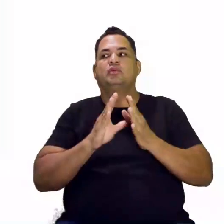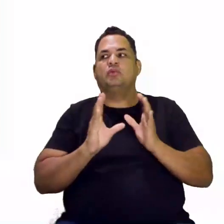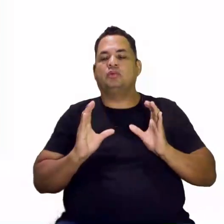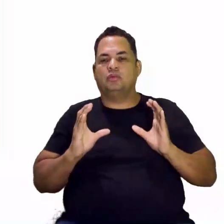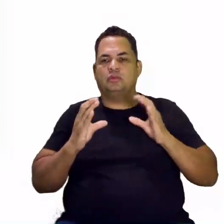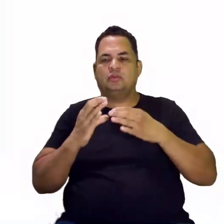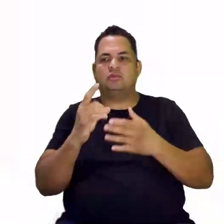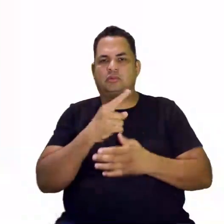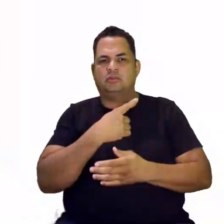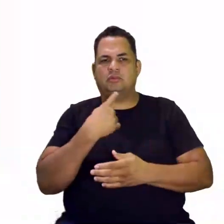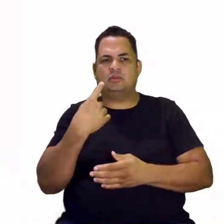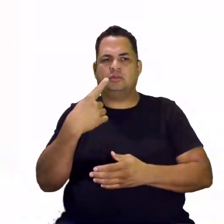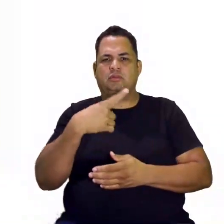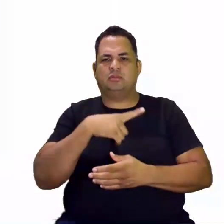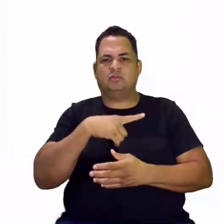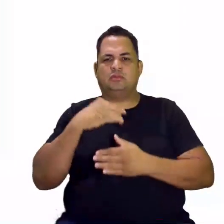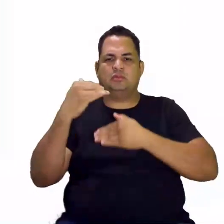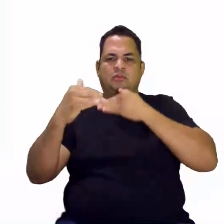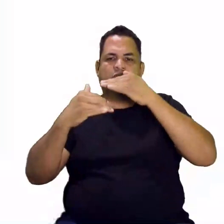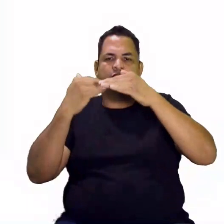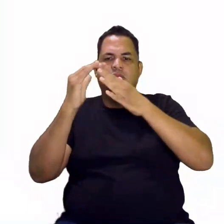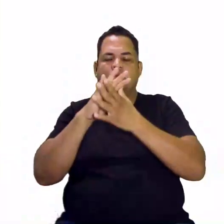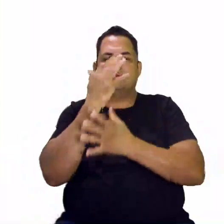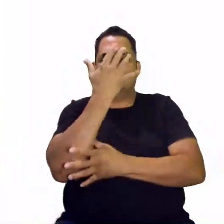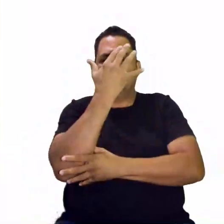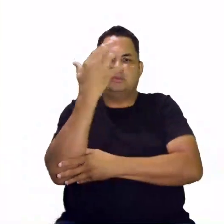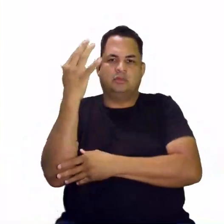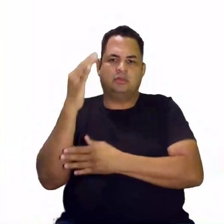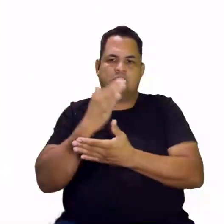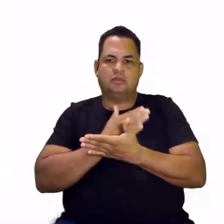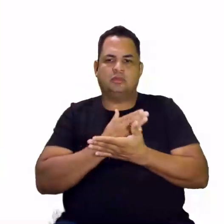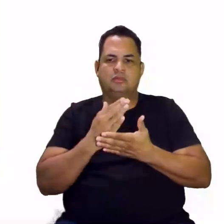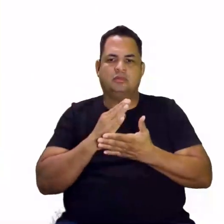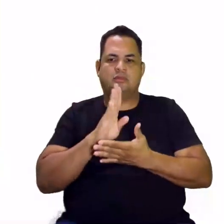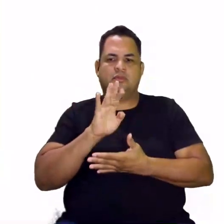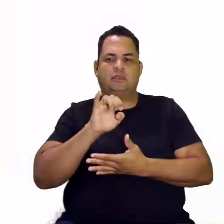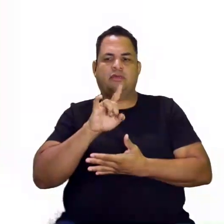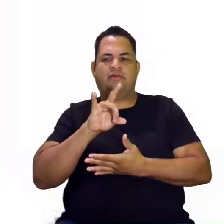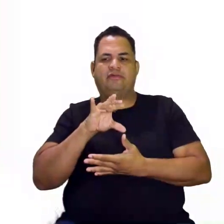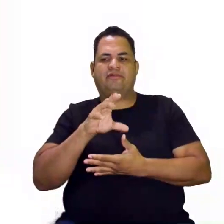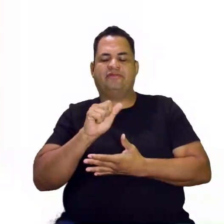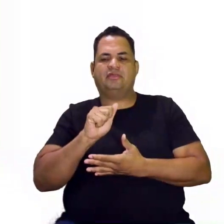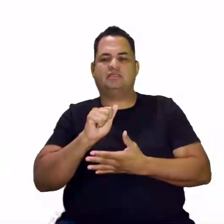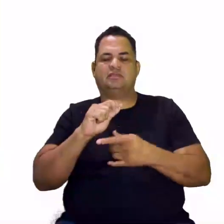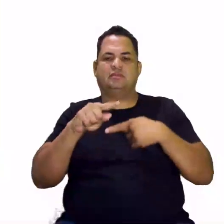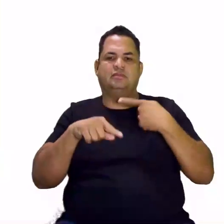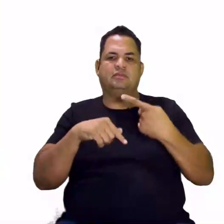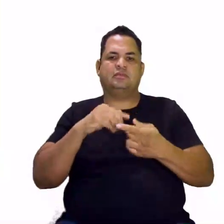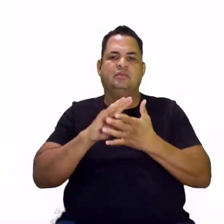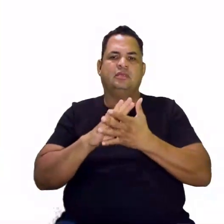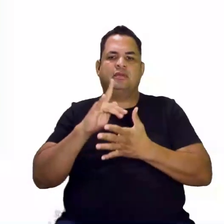tá, que nós temos de evolução dos vegetais. Nós começamos pelas briófitas, as pteridófitas, gimnospermas e aí temos